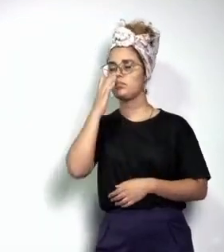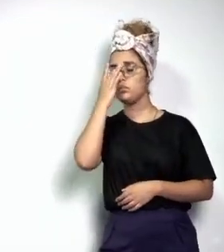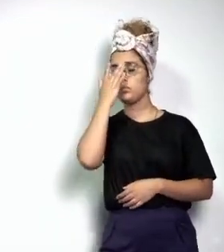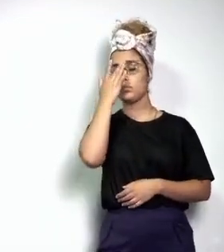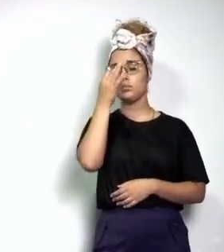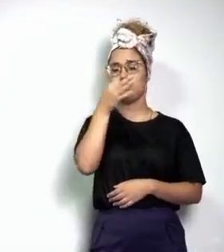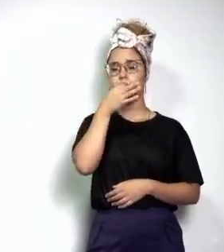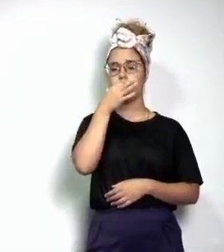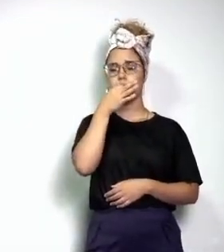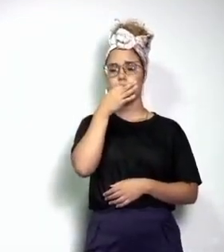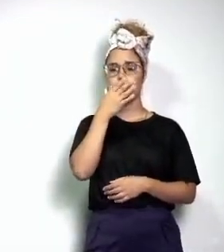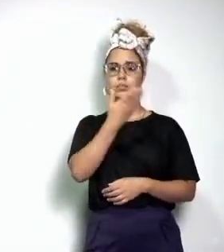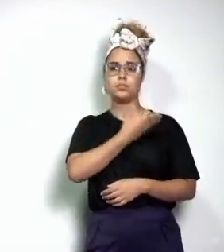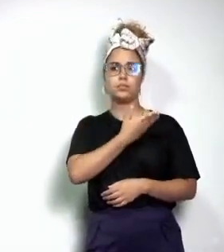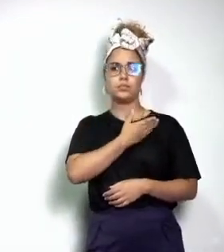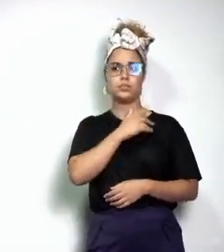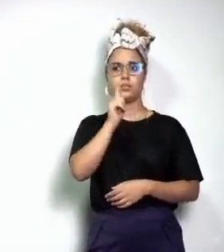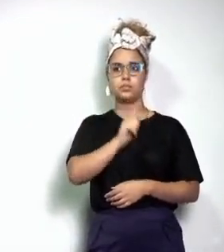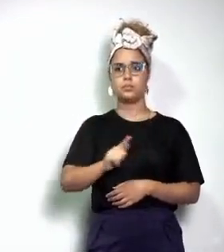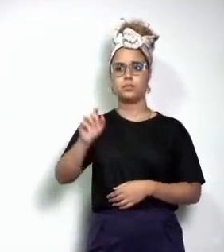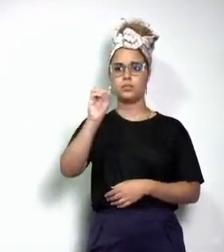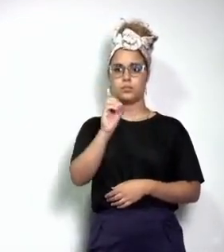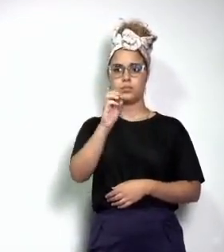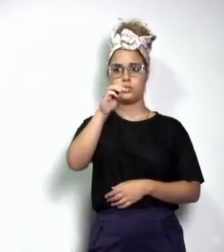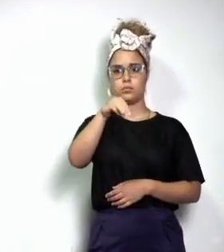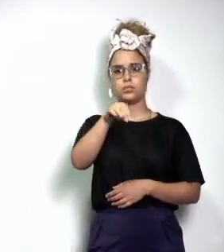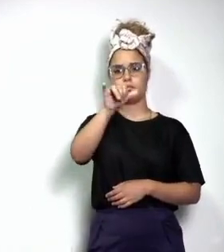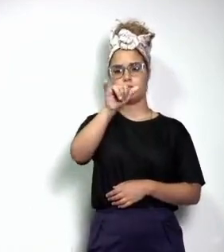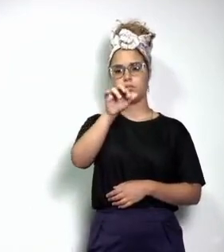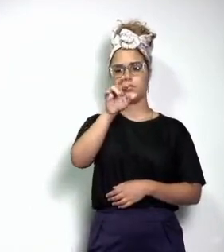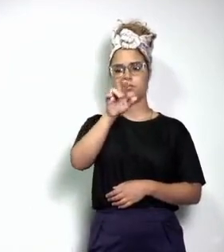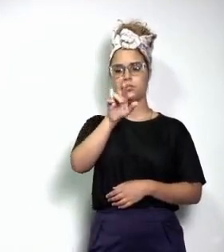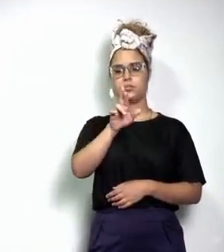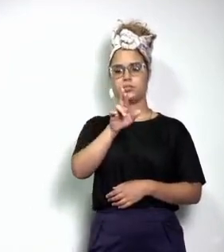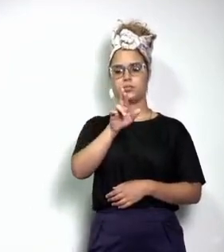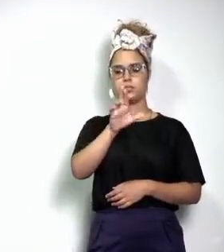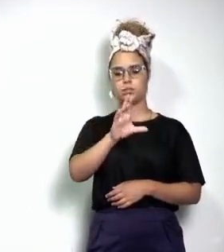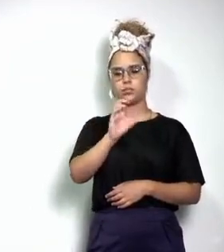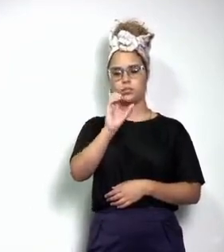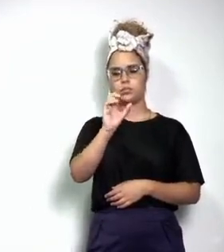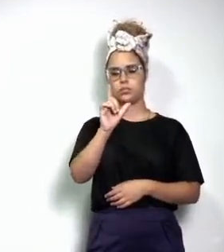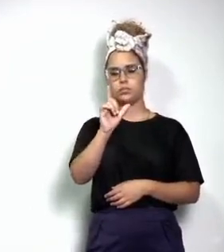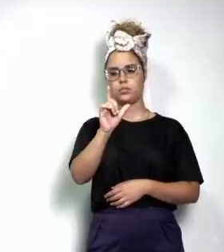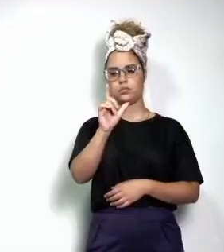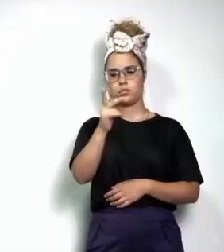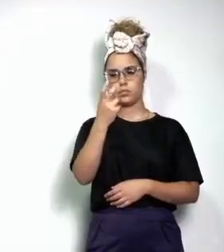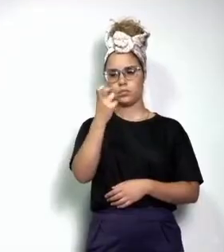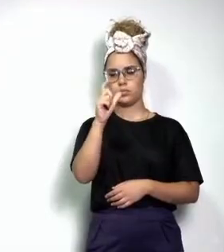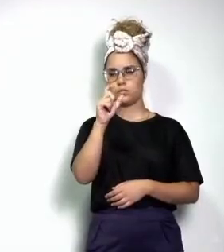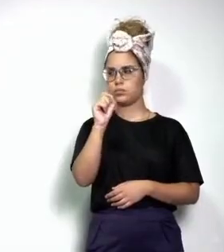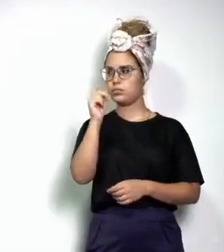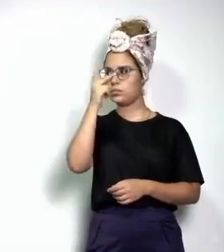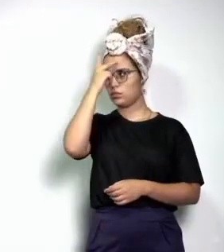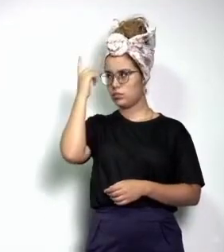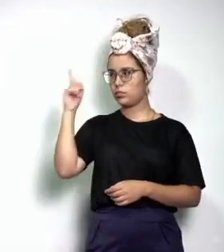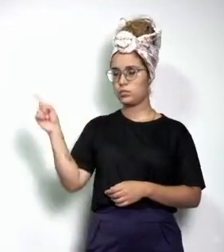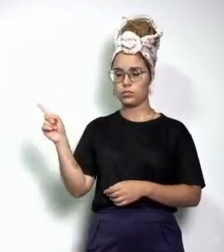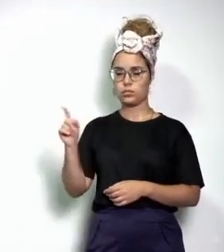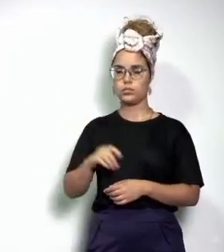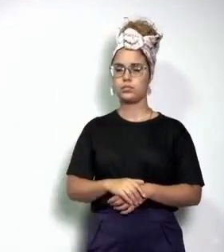dica de uma amiga de Goiânia, Michelle Ascari, é essa pessoa, Esgualepado Bags,